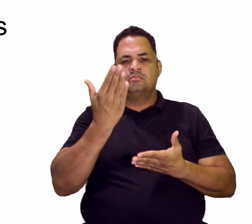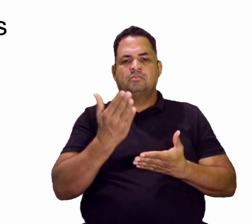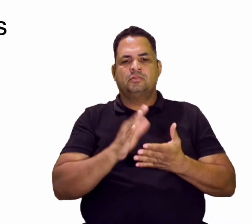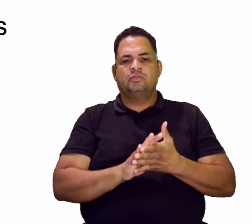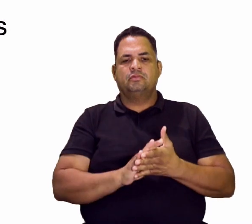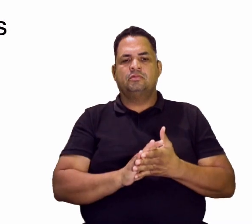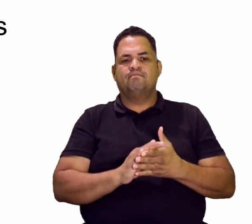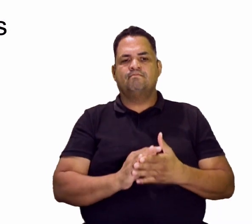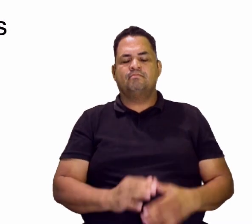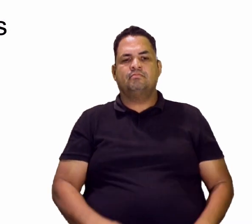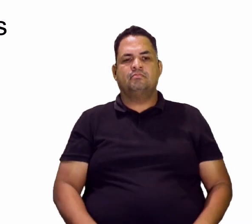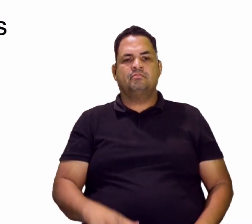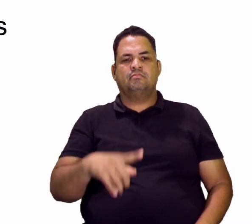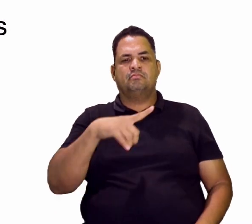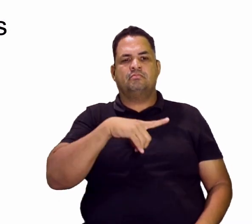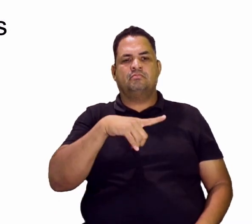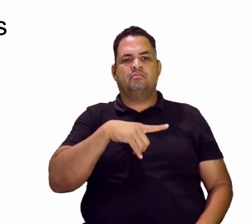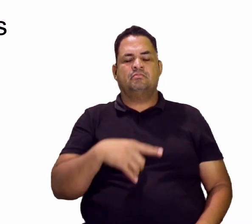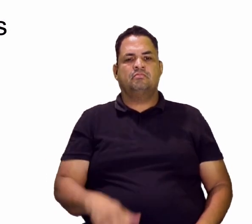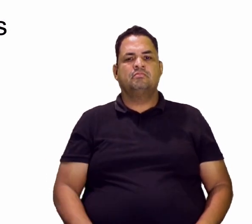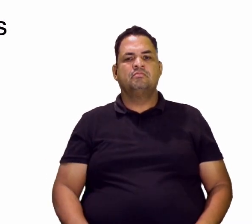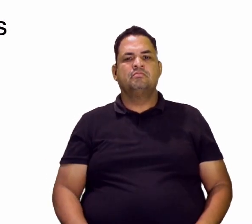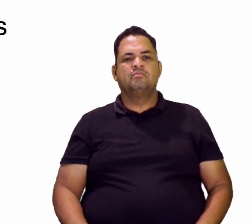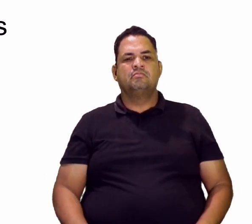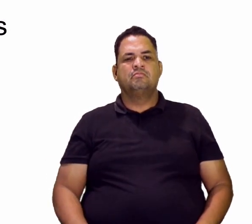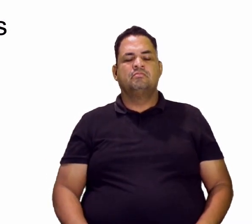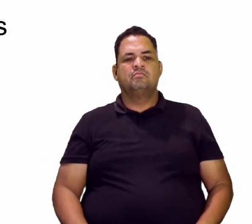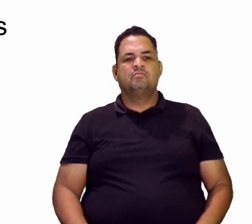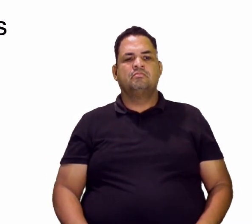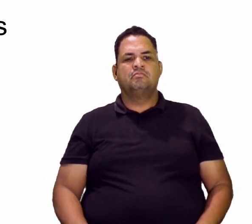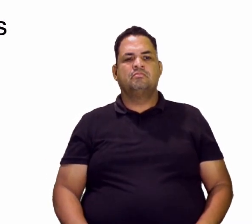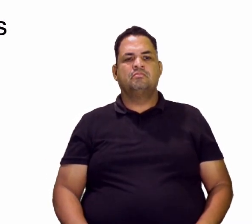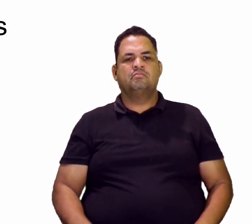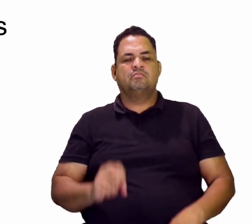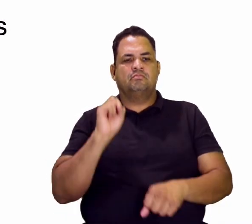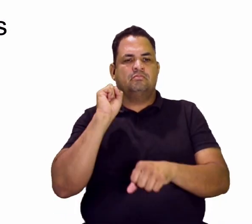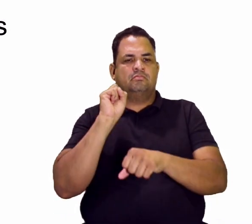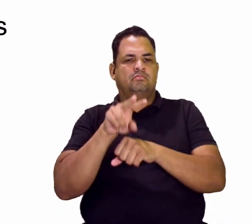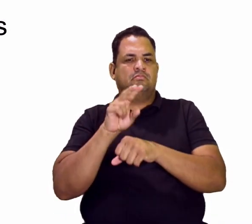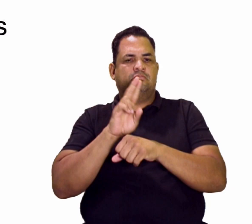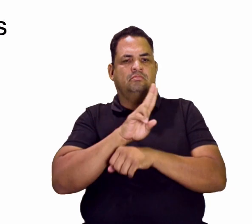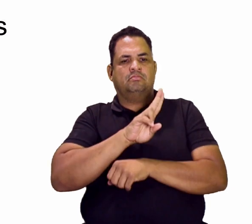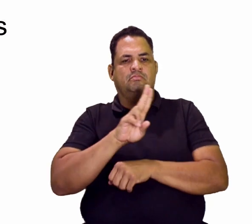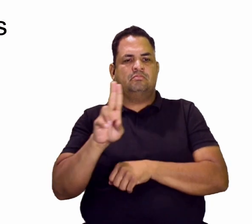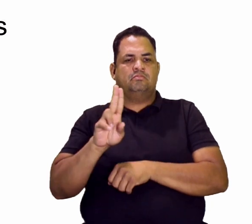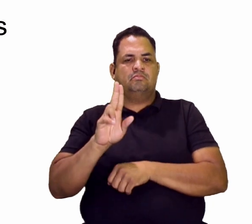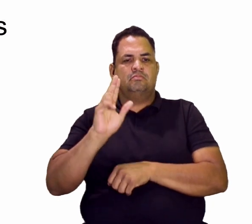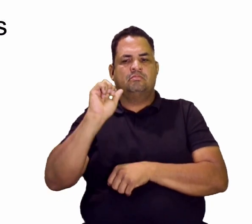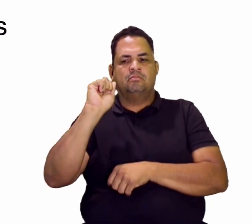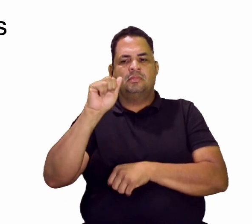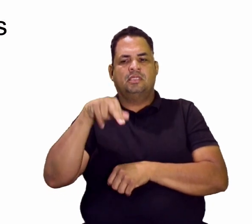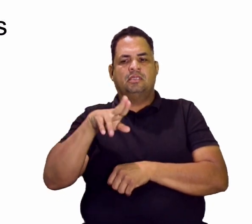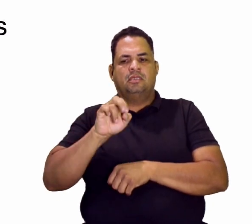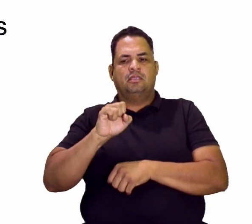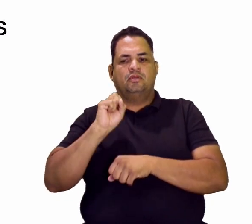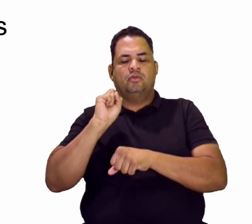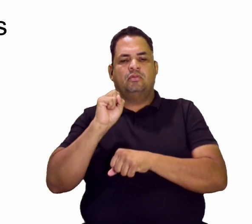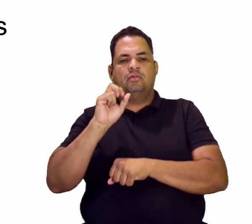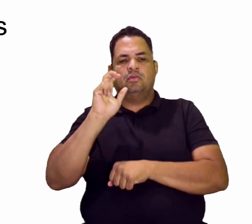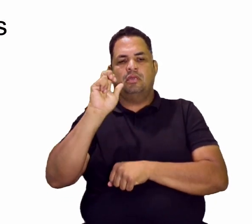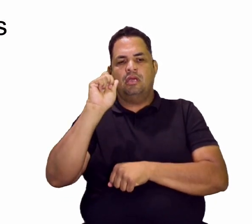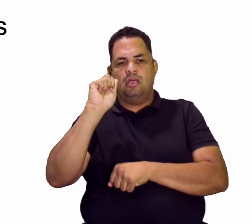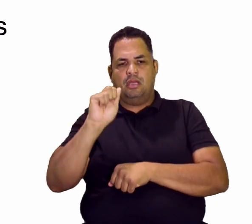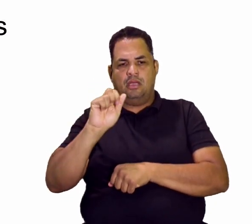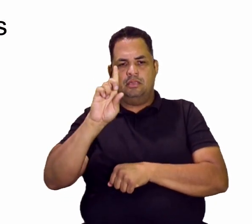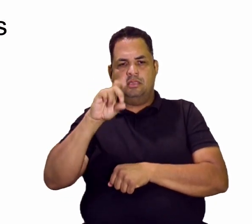ali. Então, nós temos aqui, ó, o vírus chamado de adenovírus, que